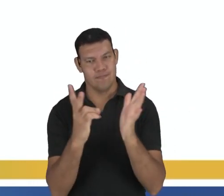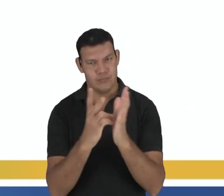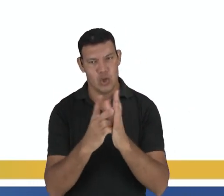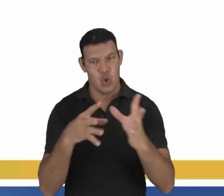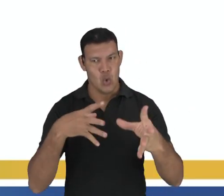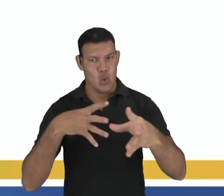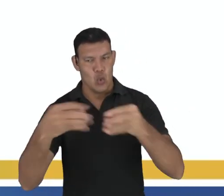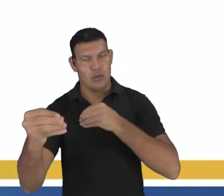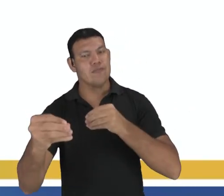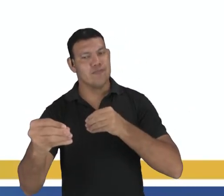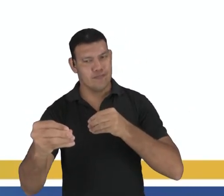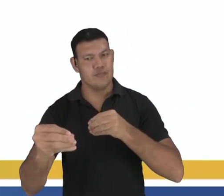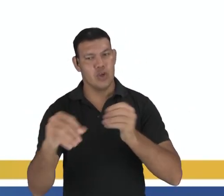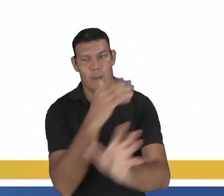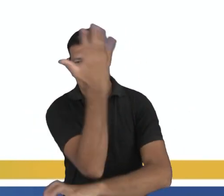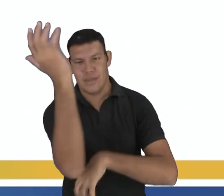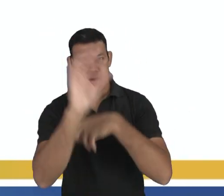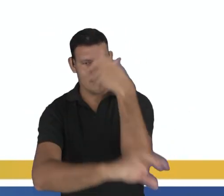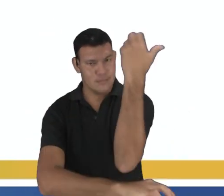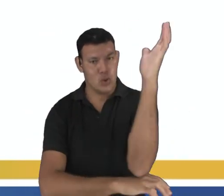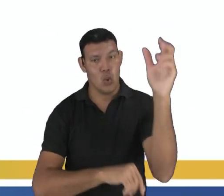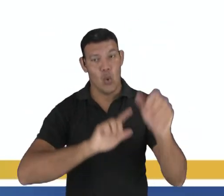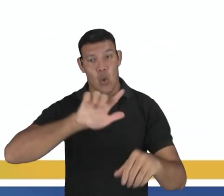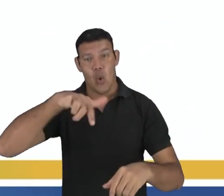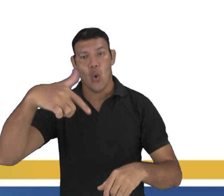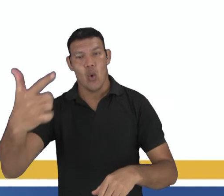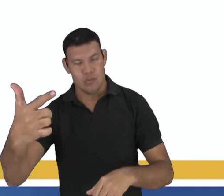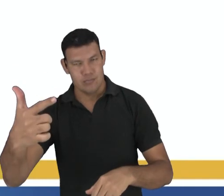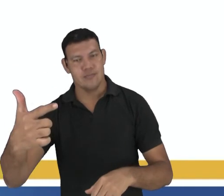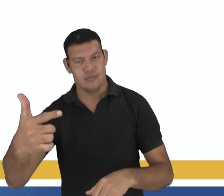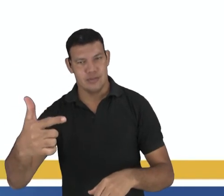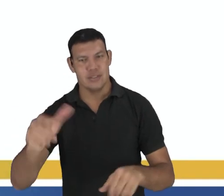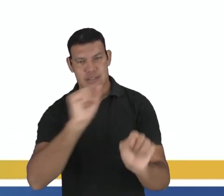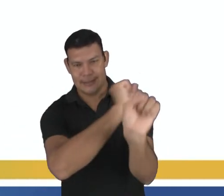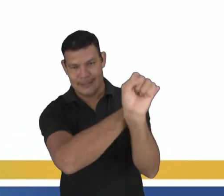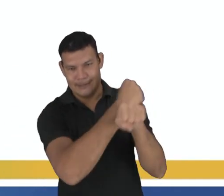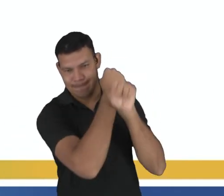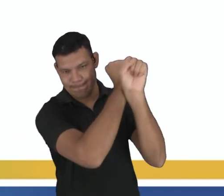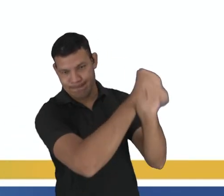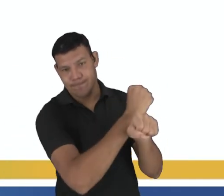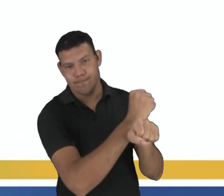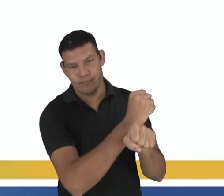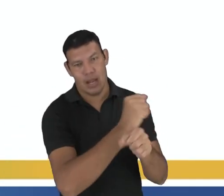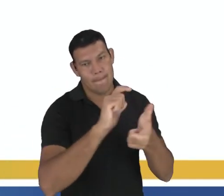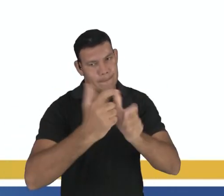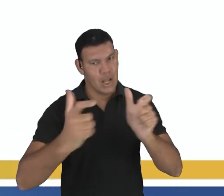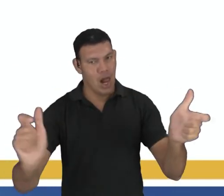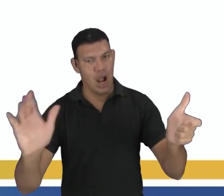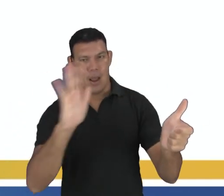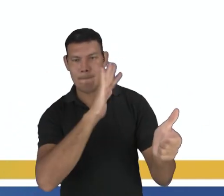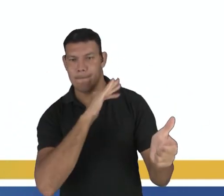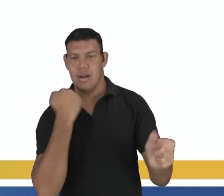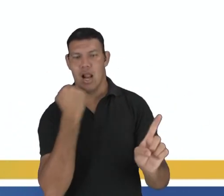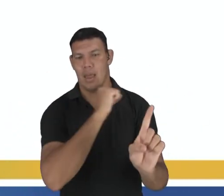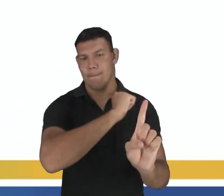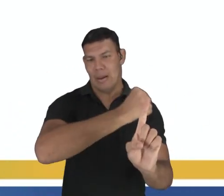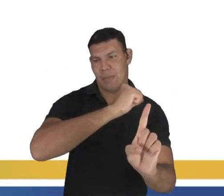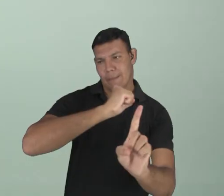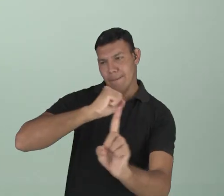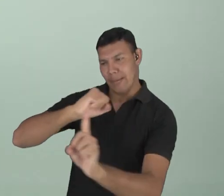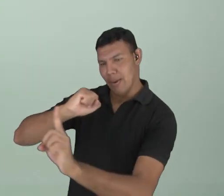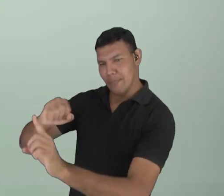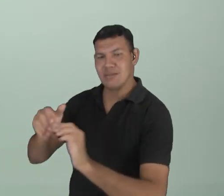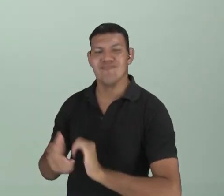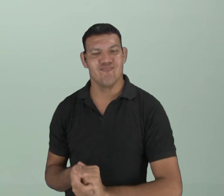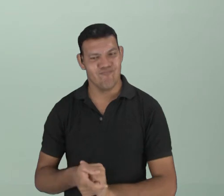o interior do território brasileiro, enquanto alguns foram feitos de escravos e a maioria exterminada. Então a gente teve um contato